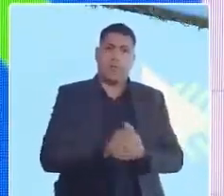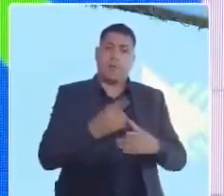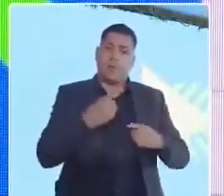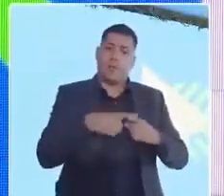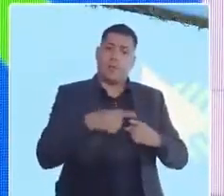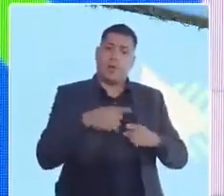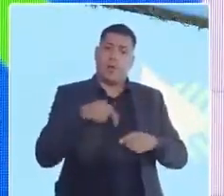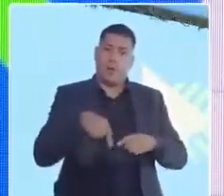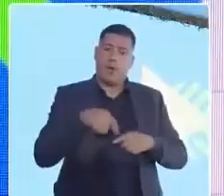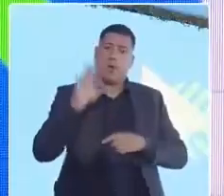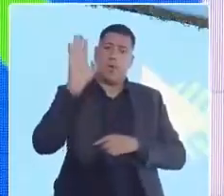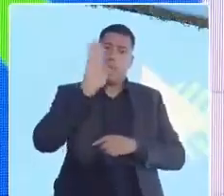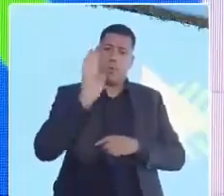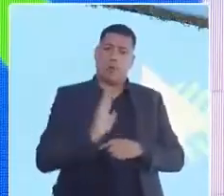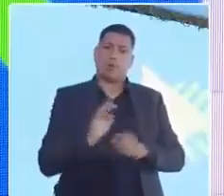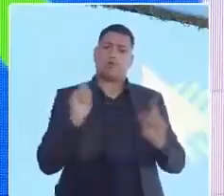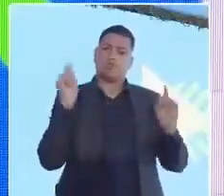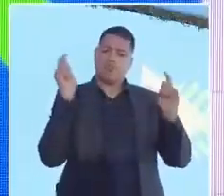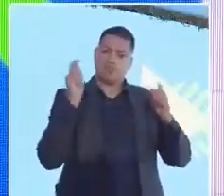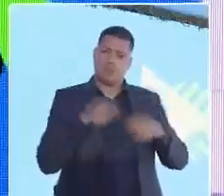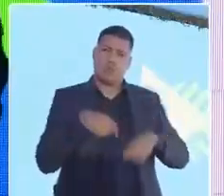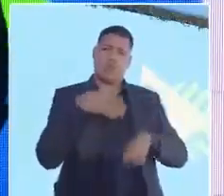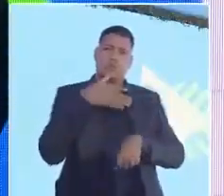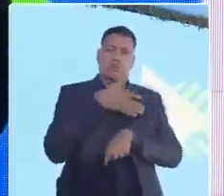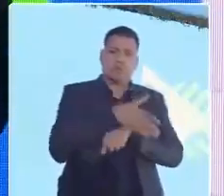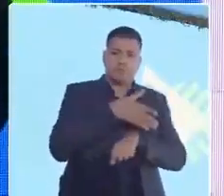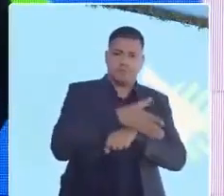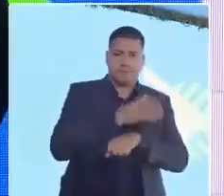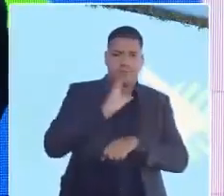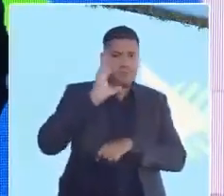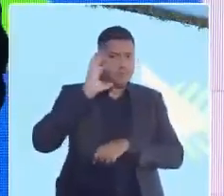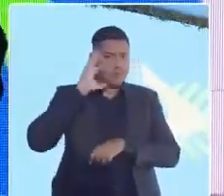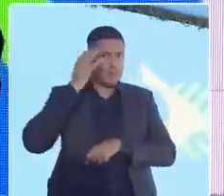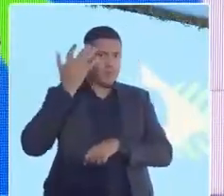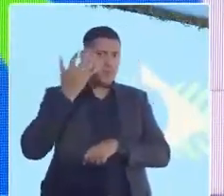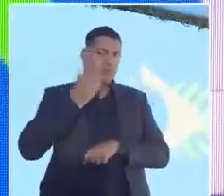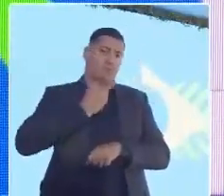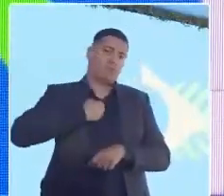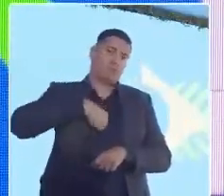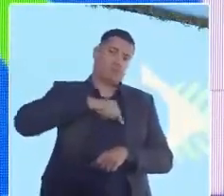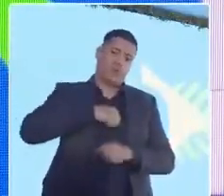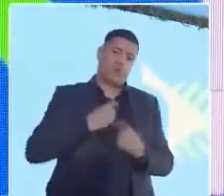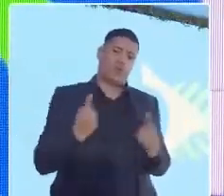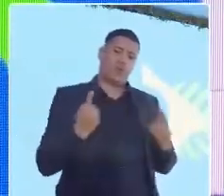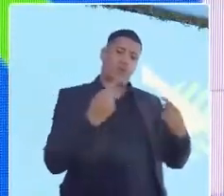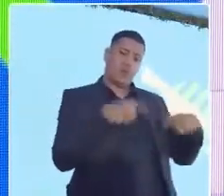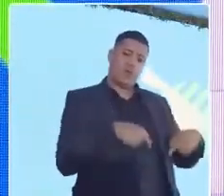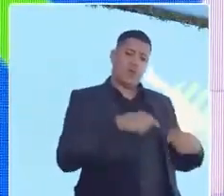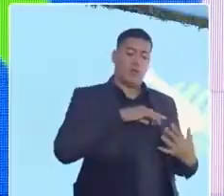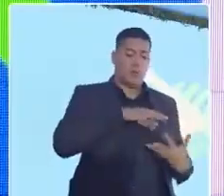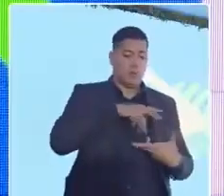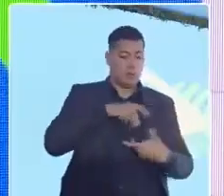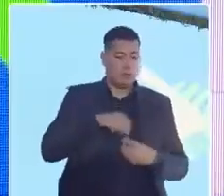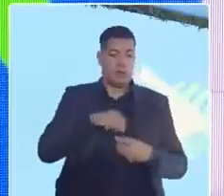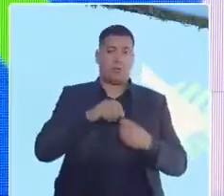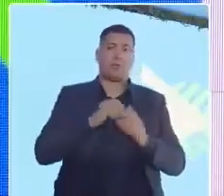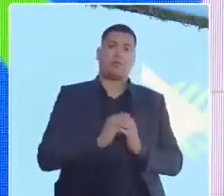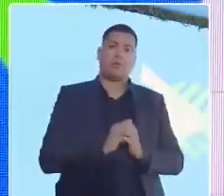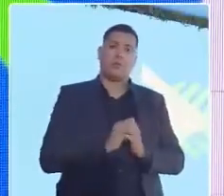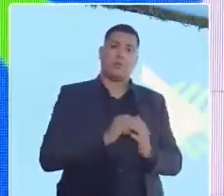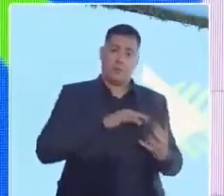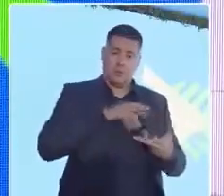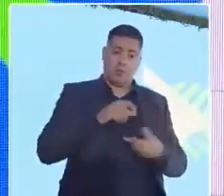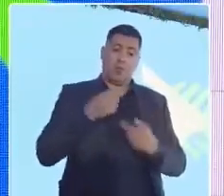país pode ser parte da solução para os nossos desafios globais o mundo